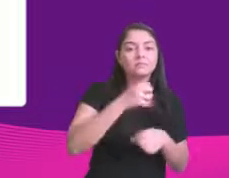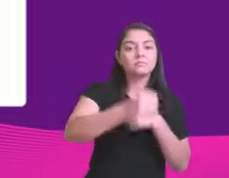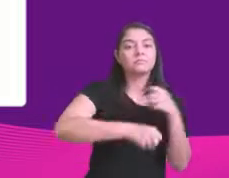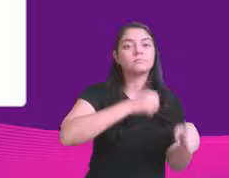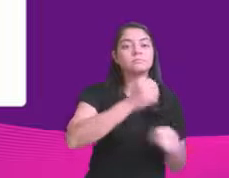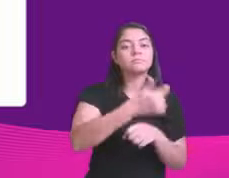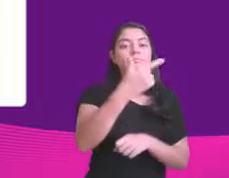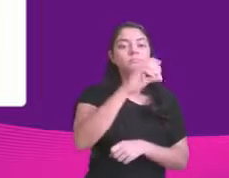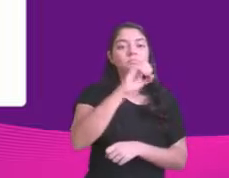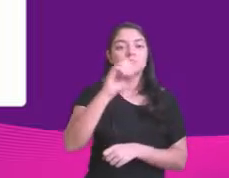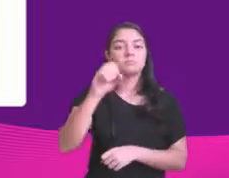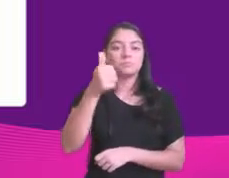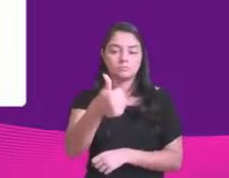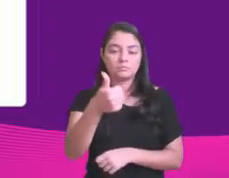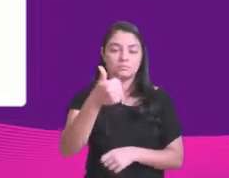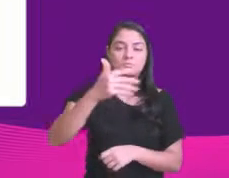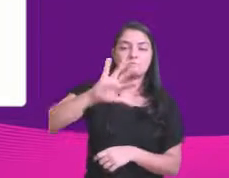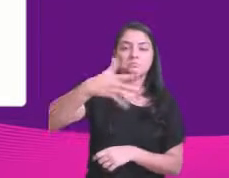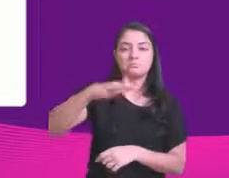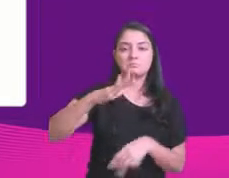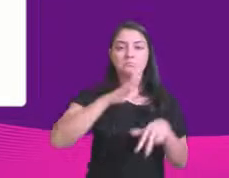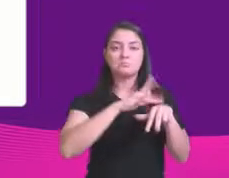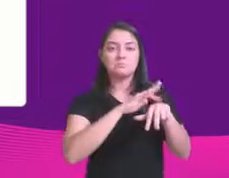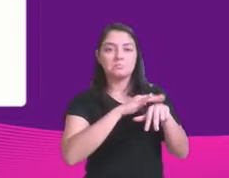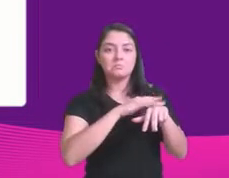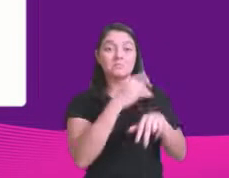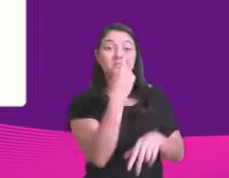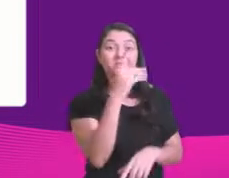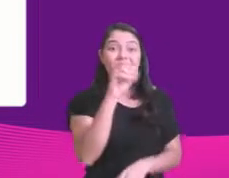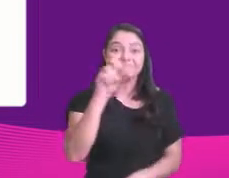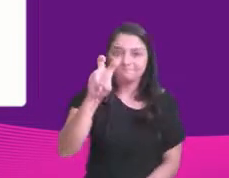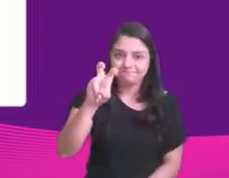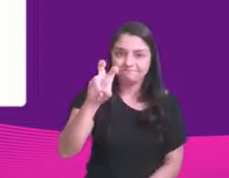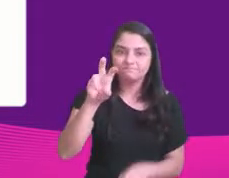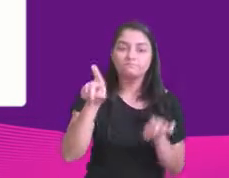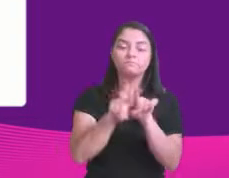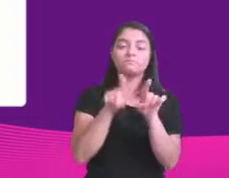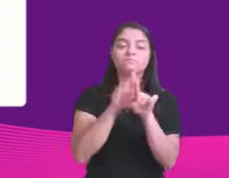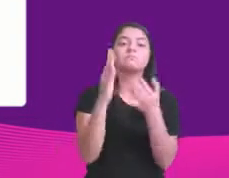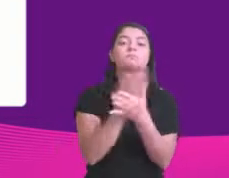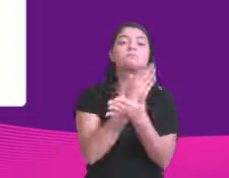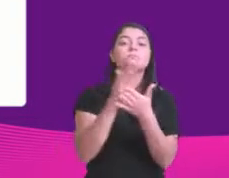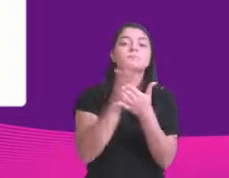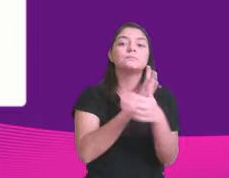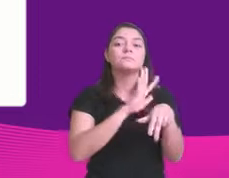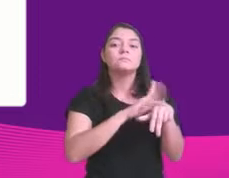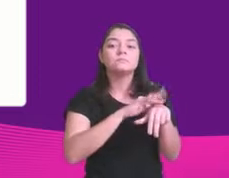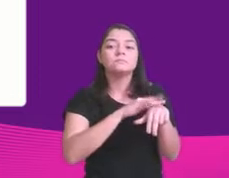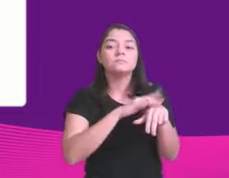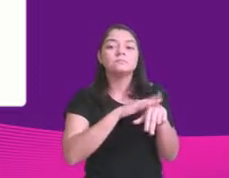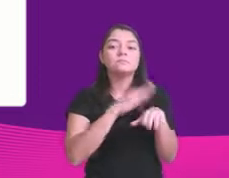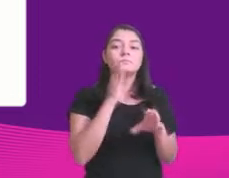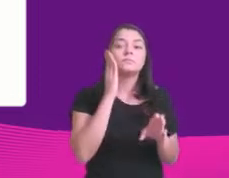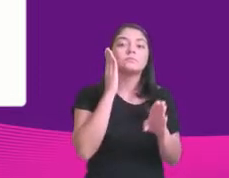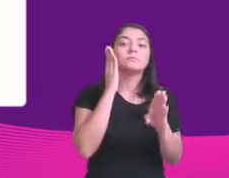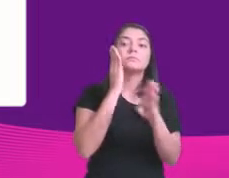105 pacientes. O que viu que pacientes que foram submetidas à hipertermoquimioterapia com ressecção completa